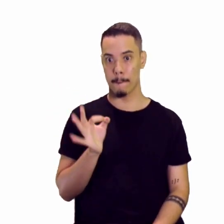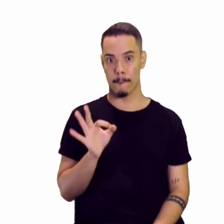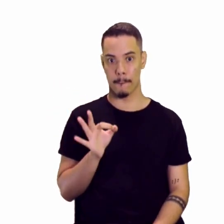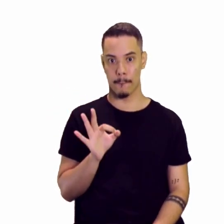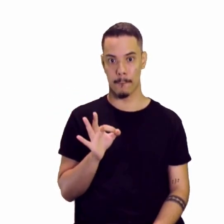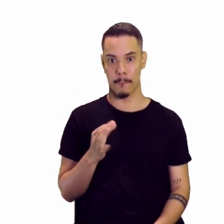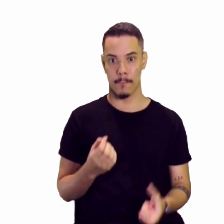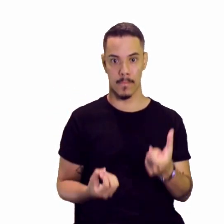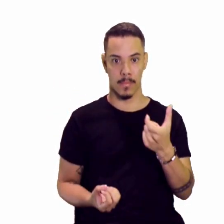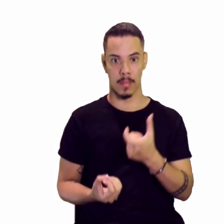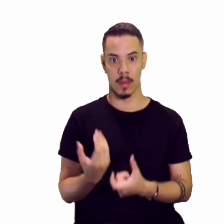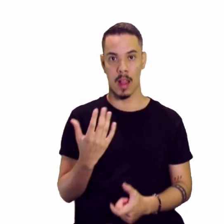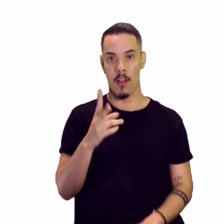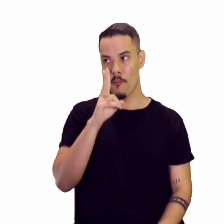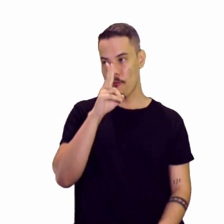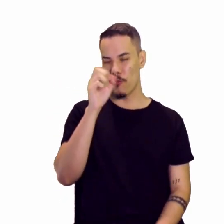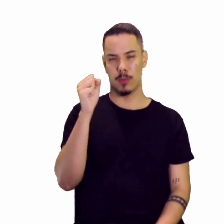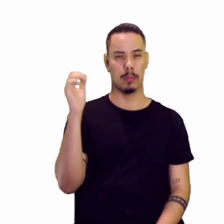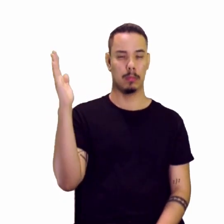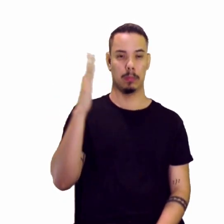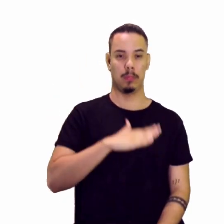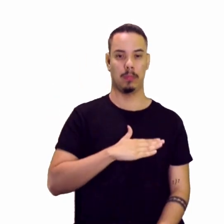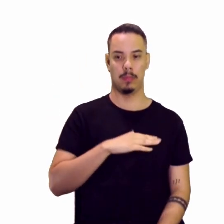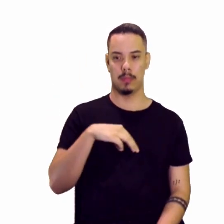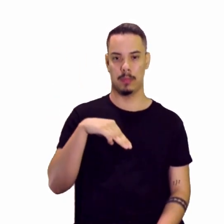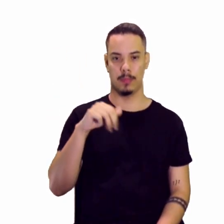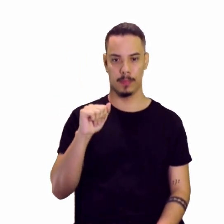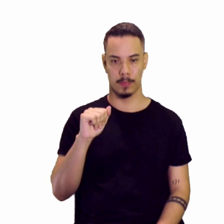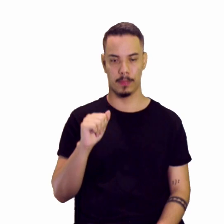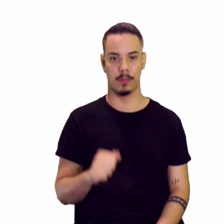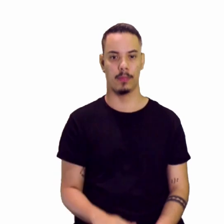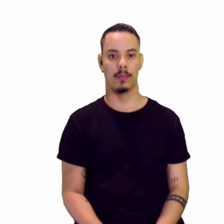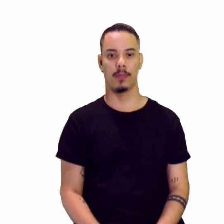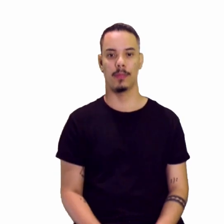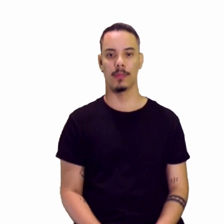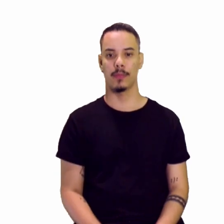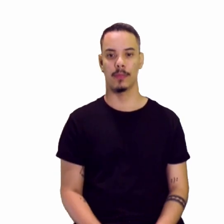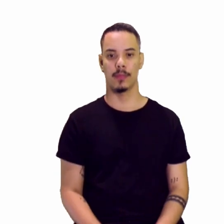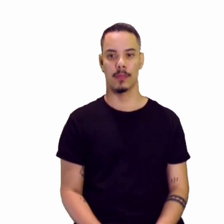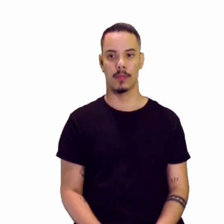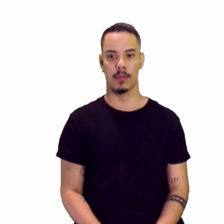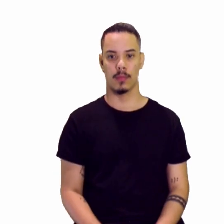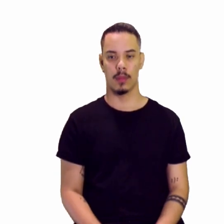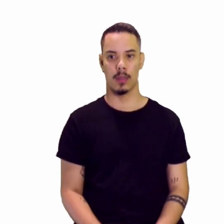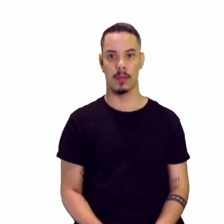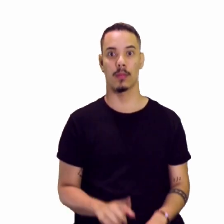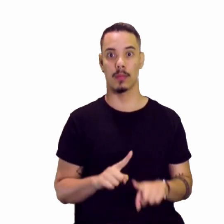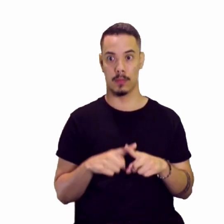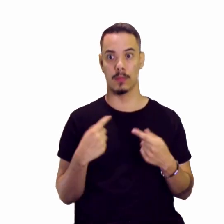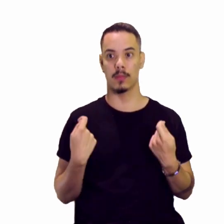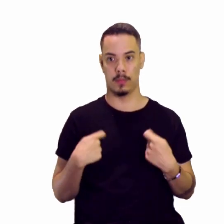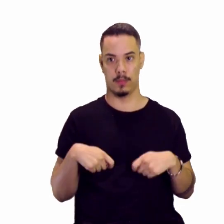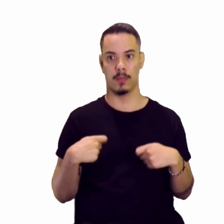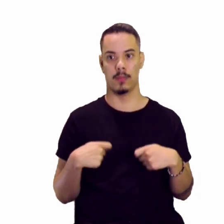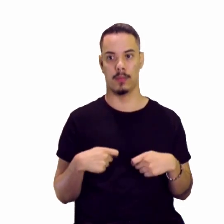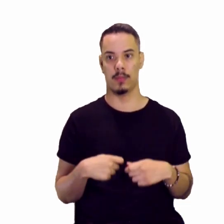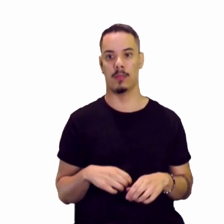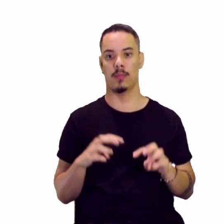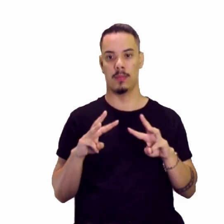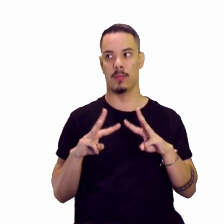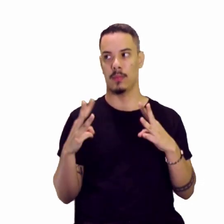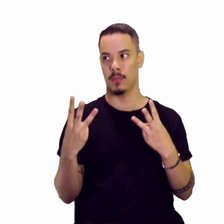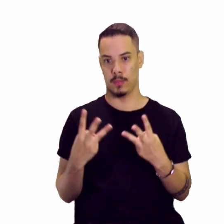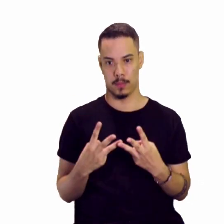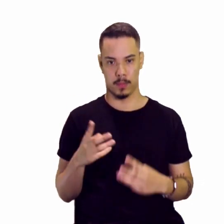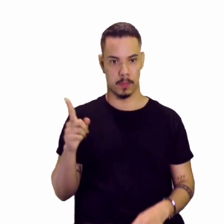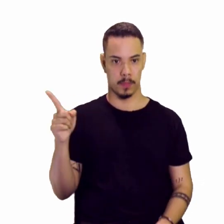má, desce, a força é má. A força é má, é muito má. Olha ali, ó. Mas é necessária? Mas é necessária. A massa da